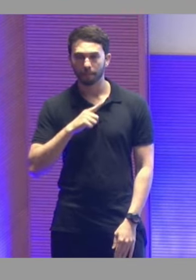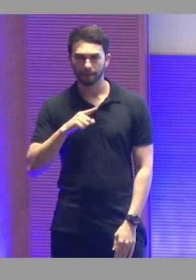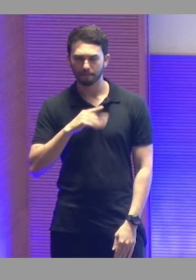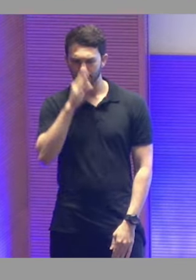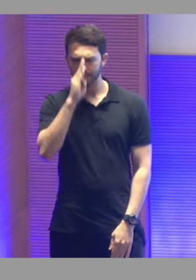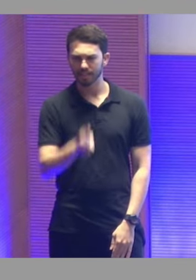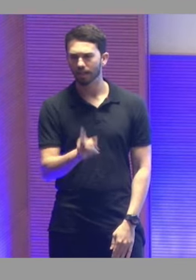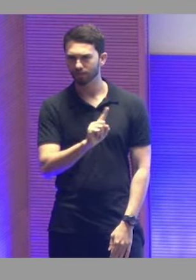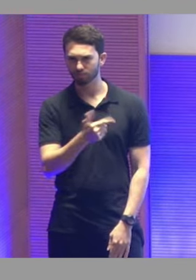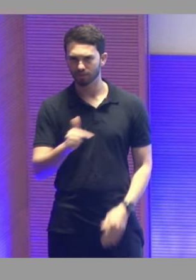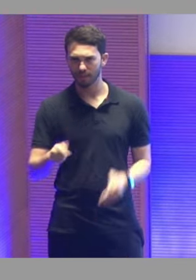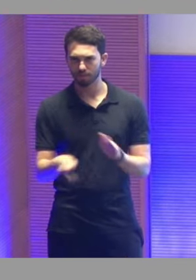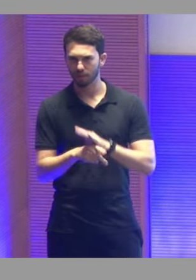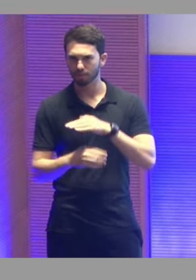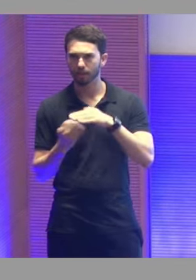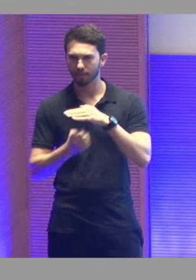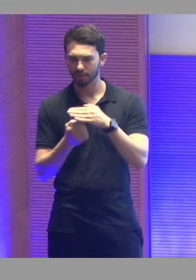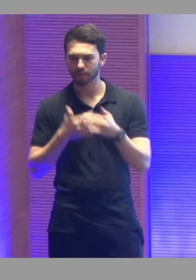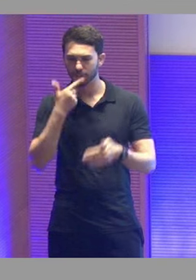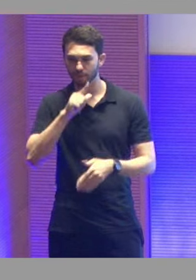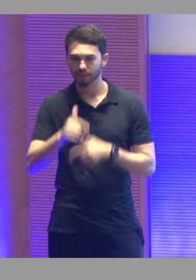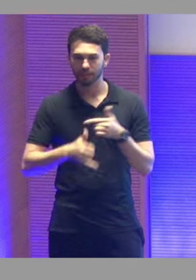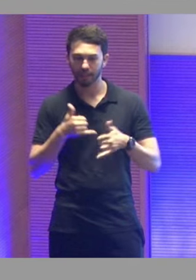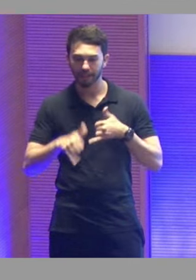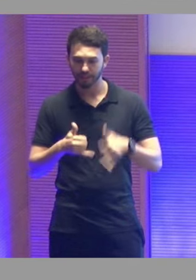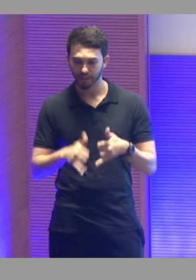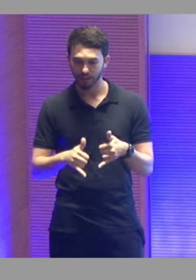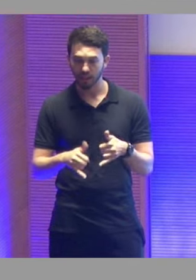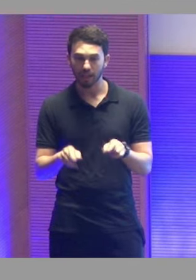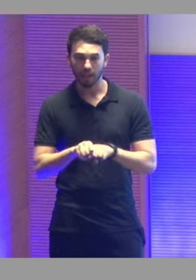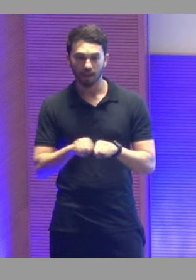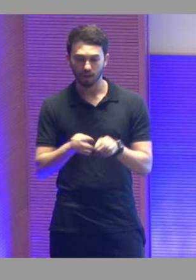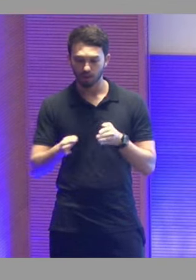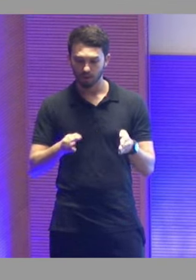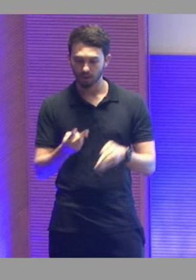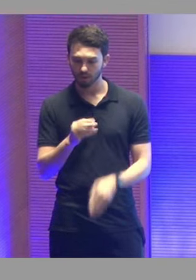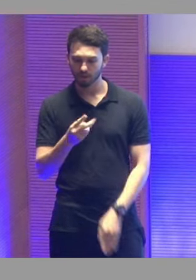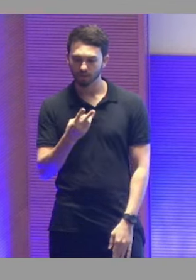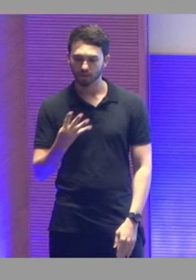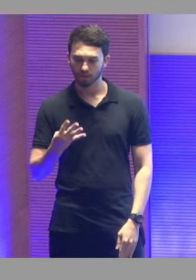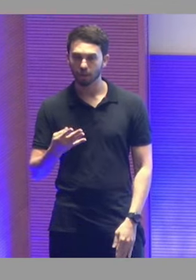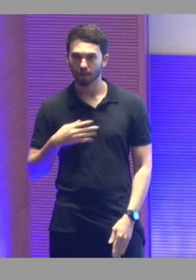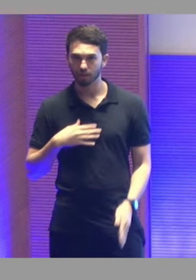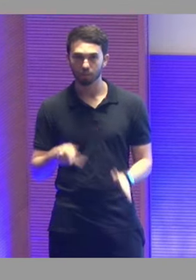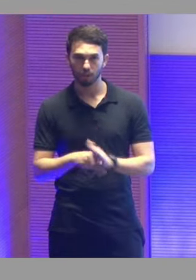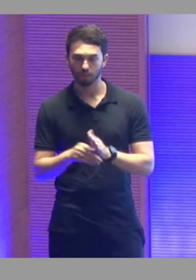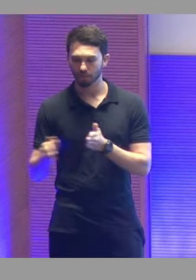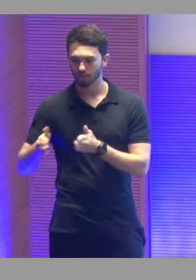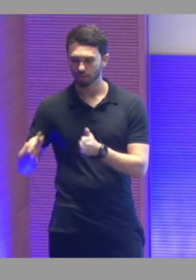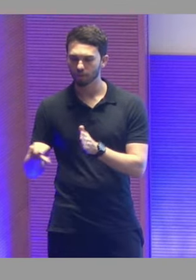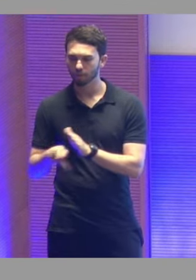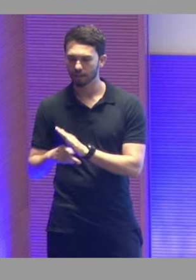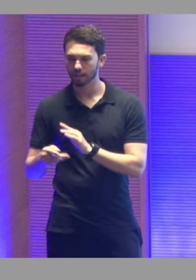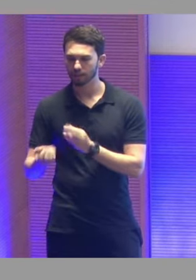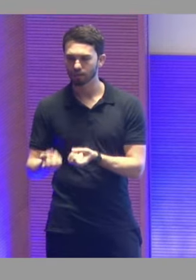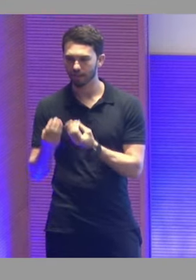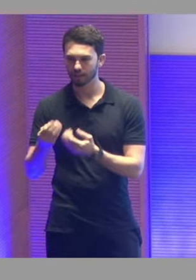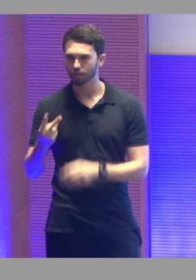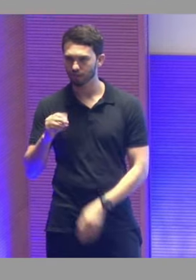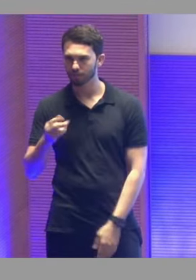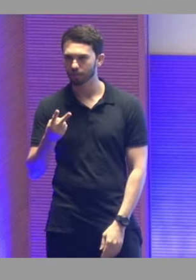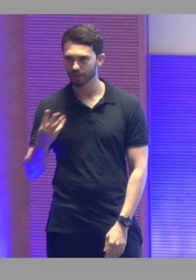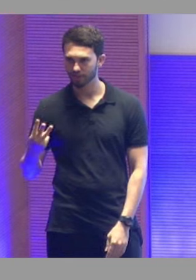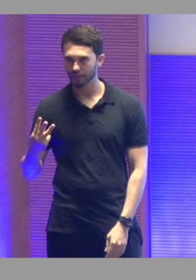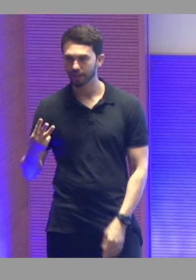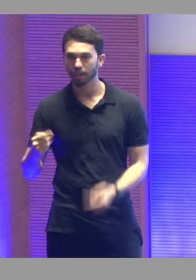indiretas relacionadas à aquisição de energia no ciclo 2024 ano inventariado 2023 as emissões reportadas foram